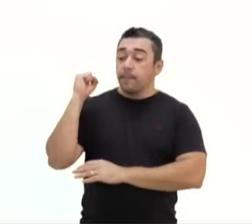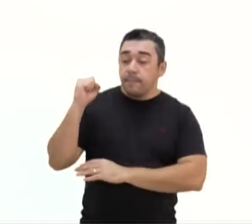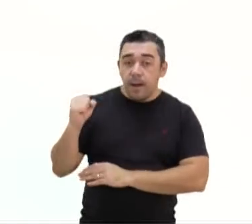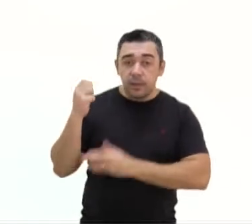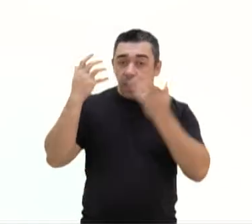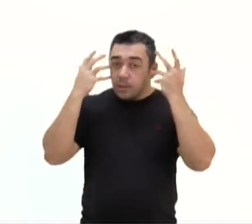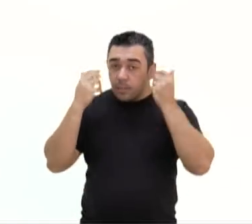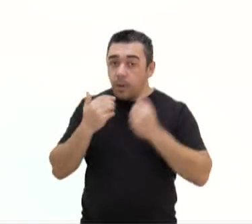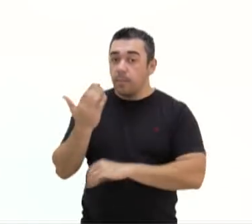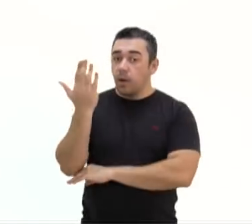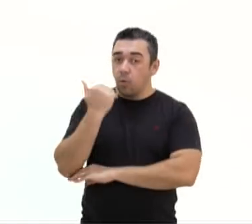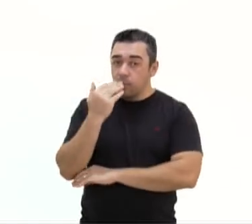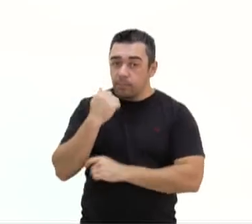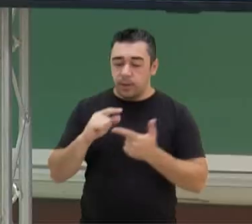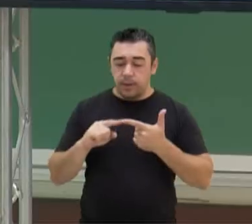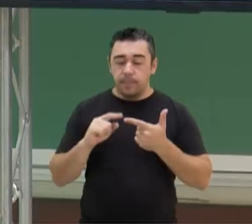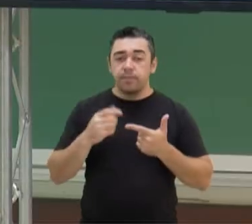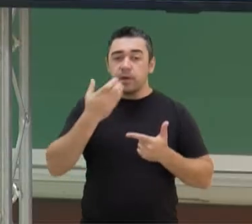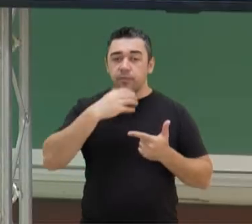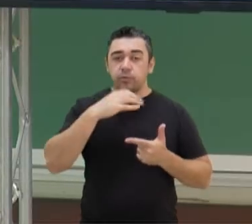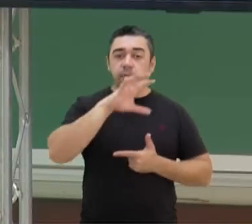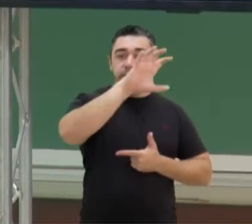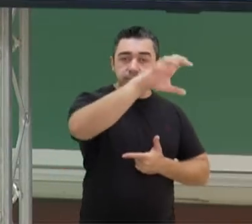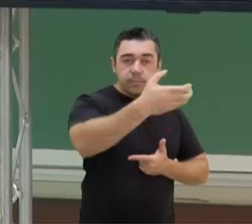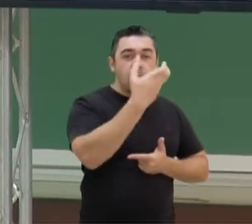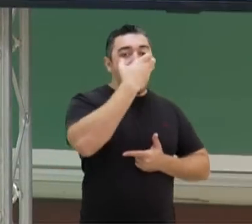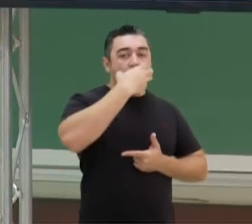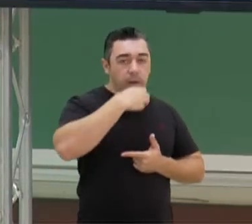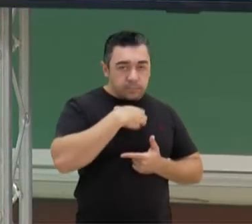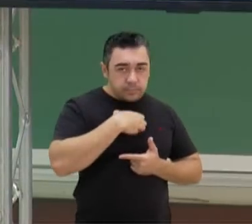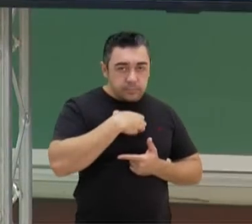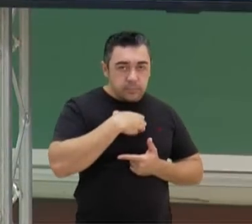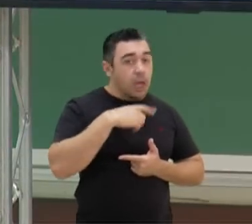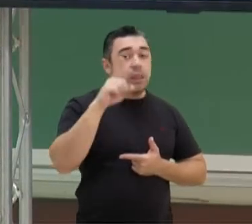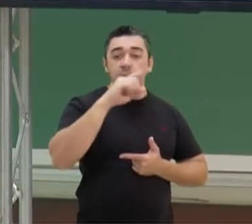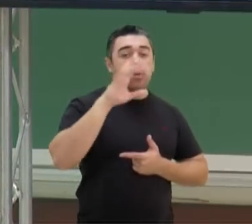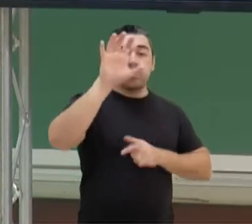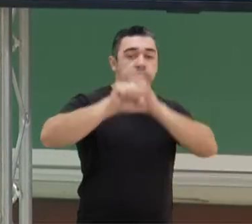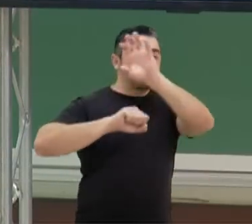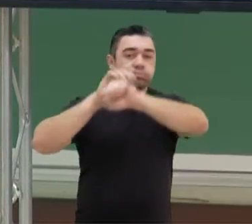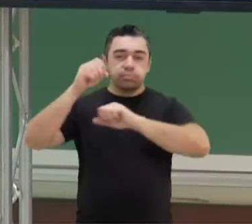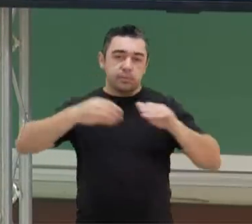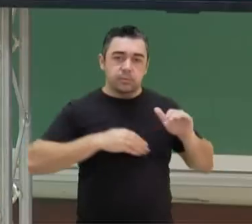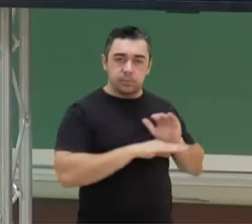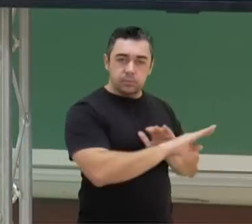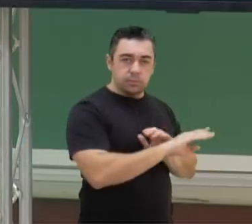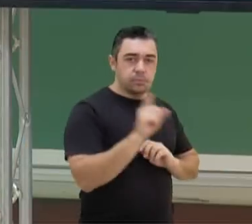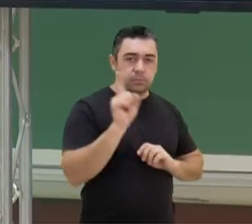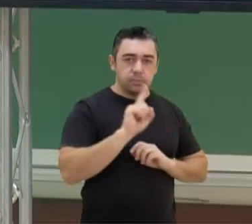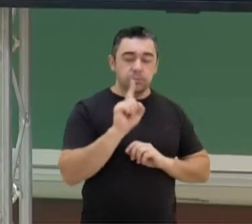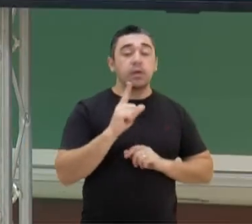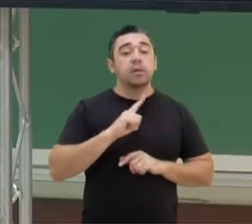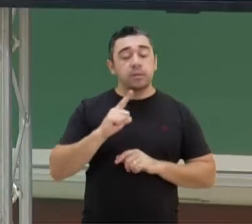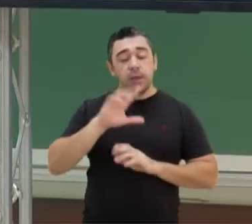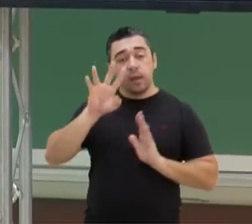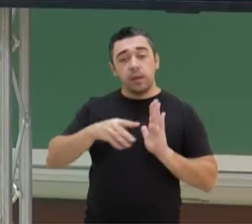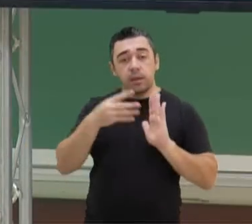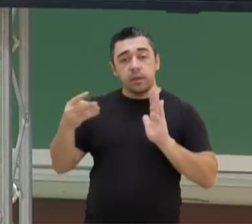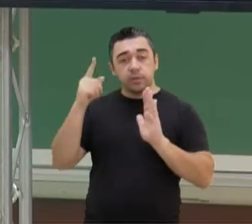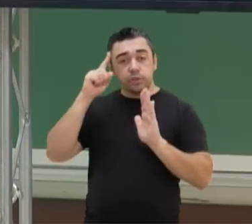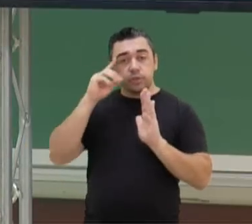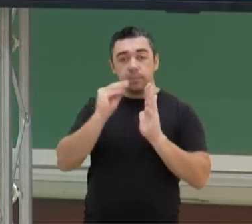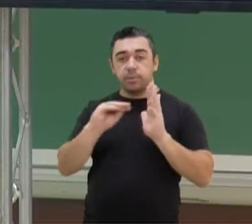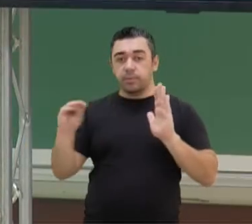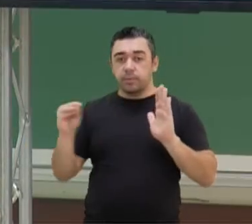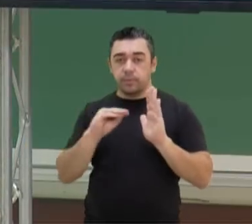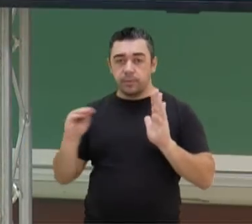se colhe para comer, não se guarda, não se acumula. Vive-se num calendário lunar agrícola, sempre respeitando a natureza. Por que eles eram